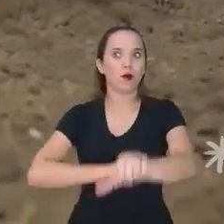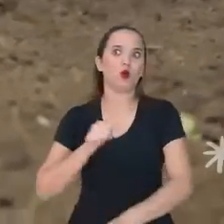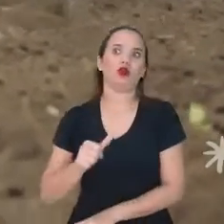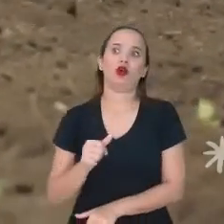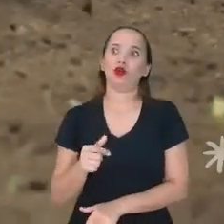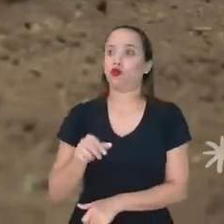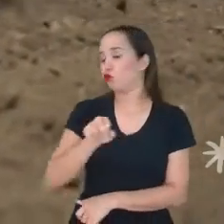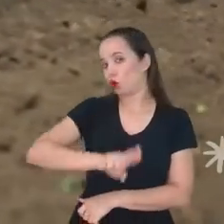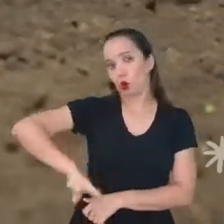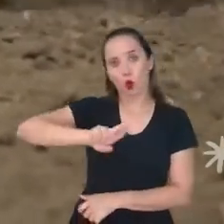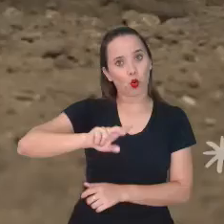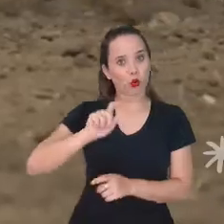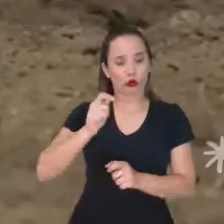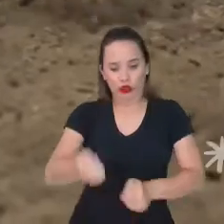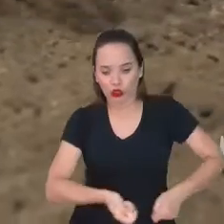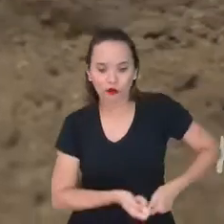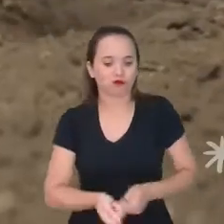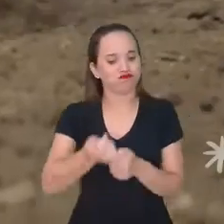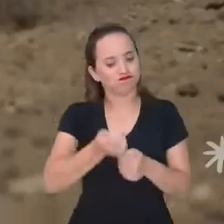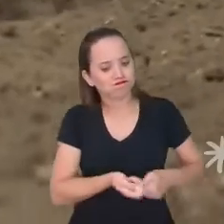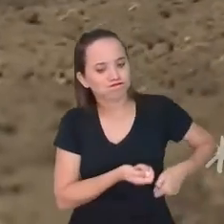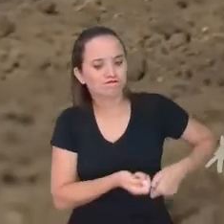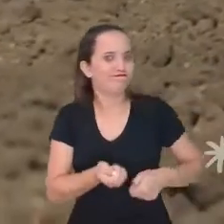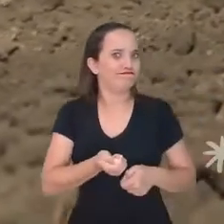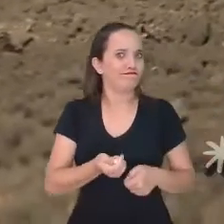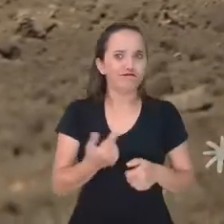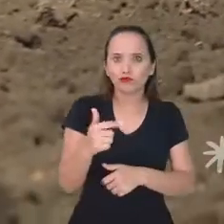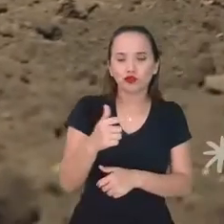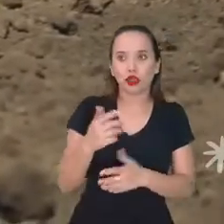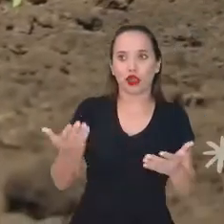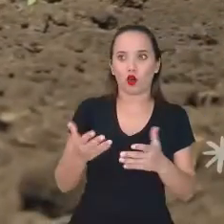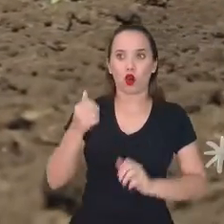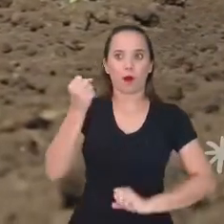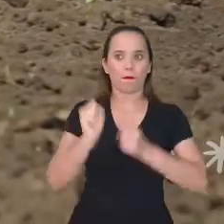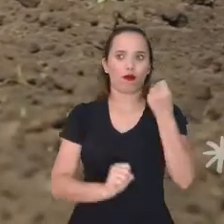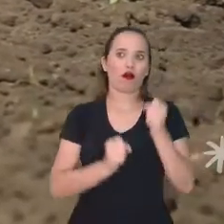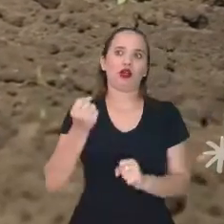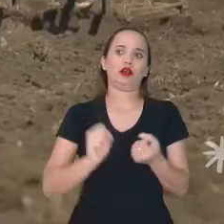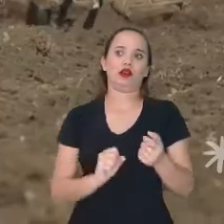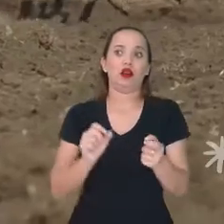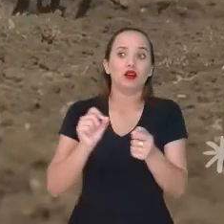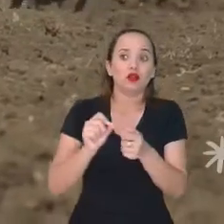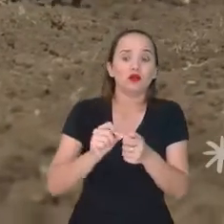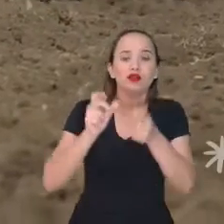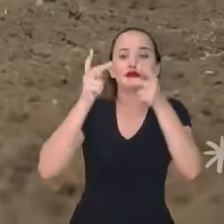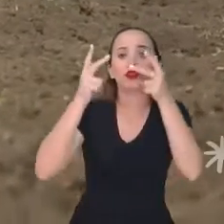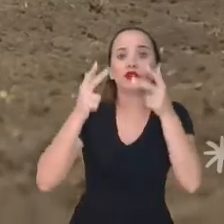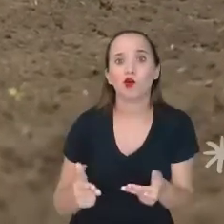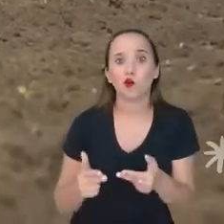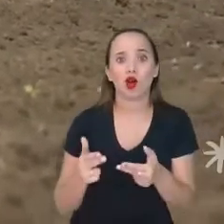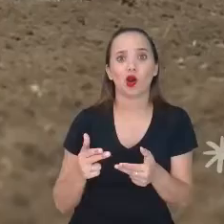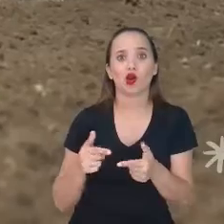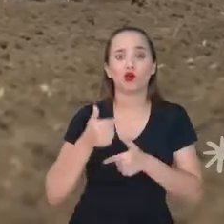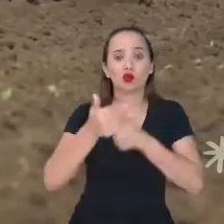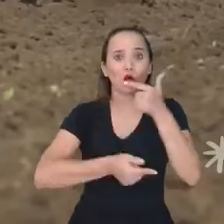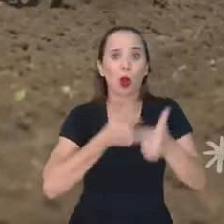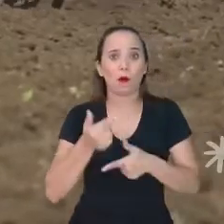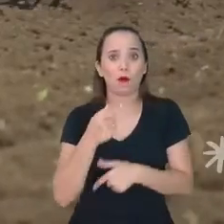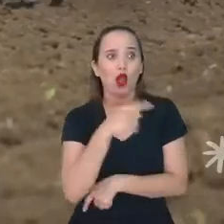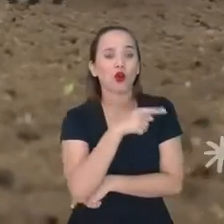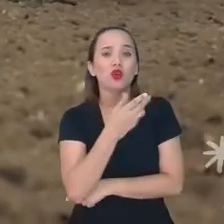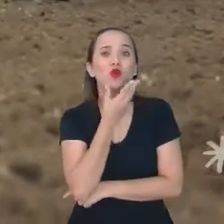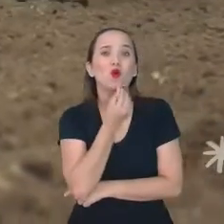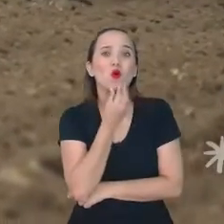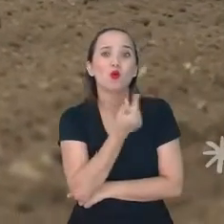nem uma enxada, mas um maquinário, olha aí, fazendo o mesmo trabalho que o senhor